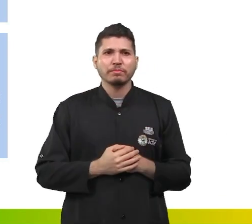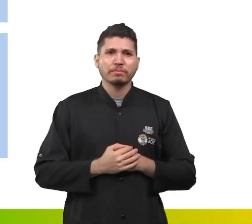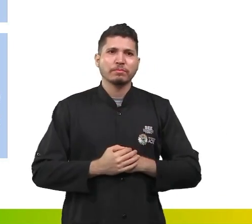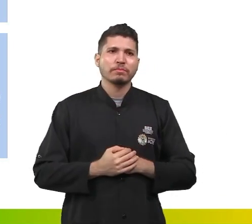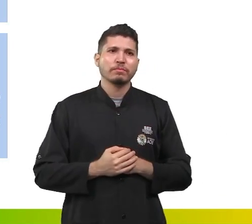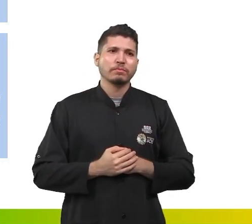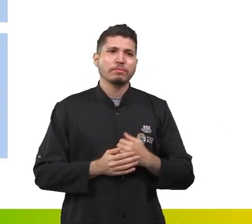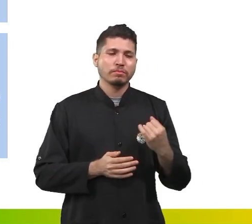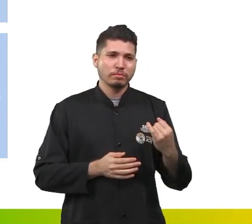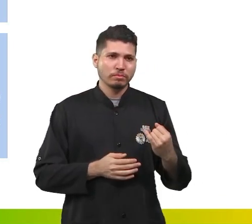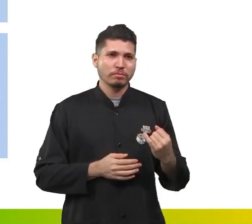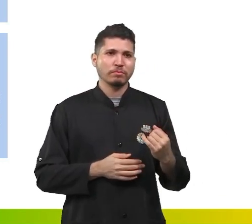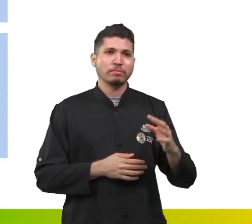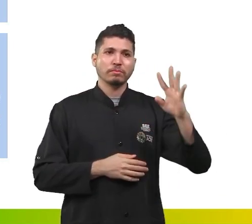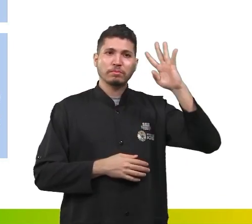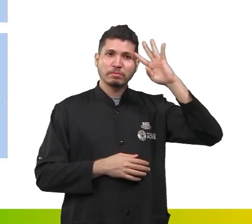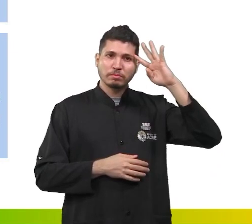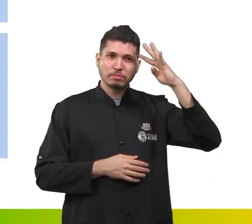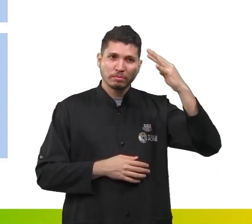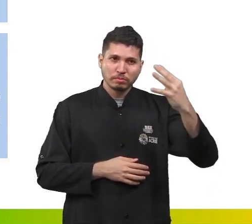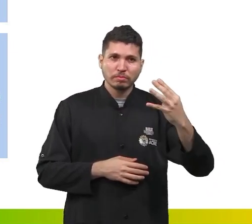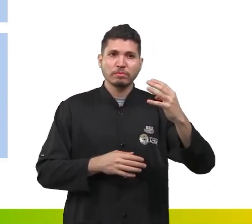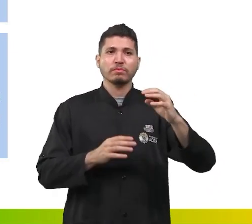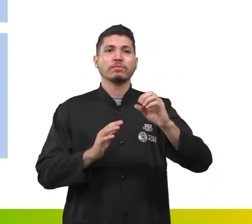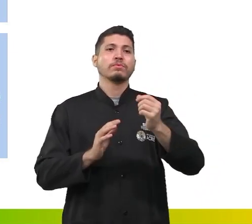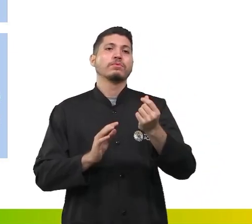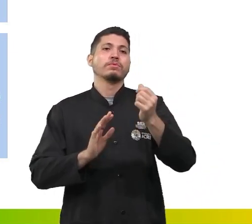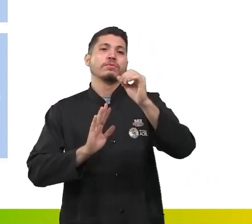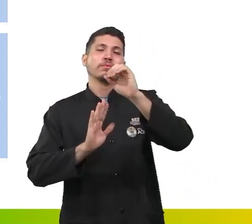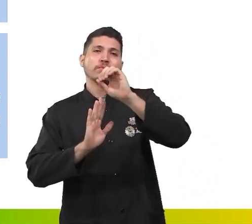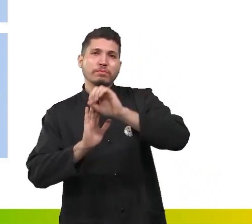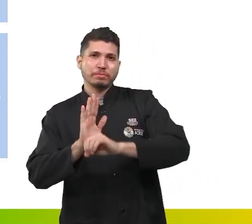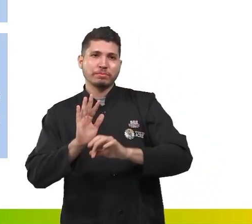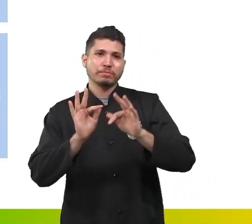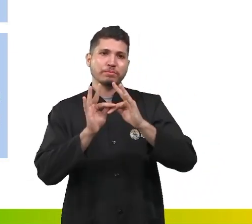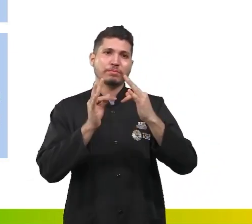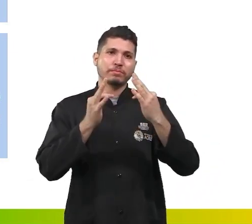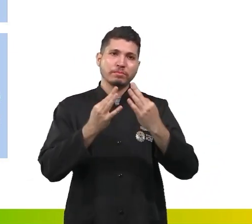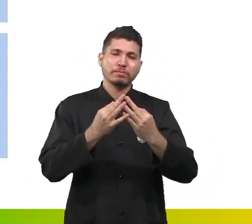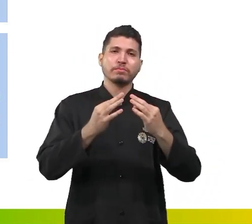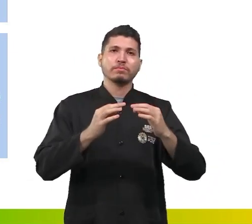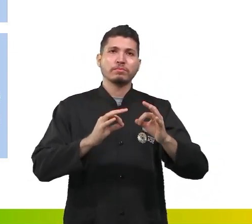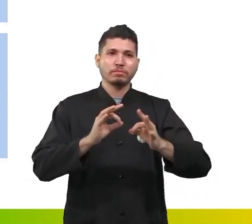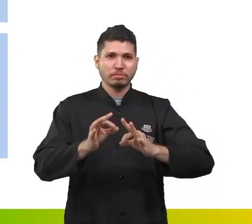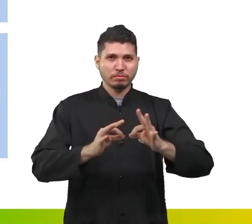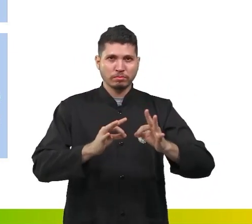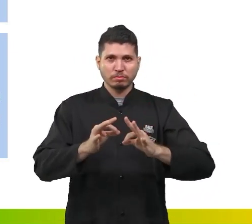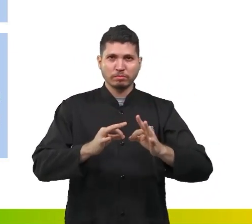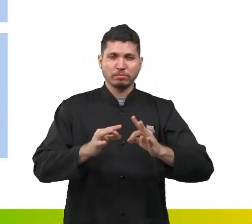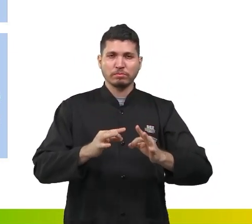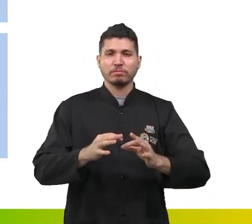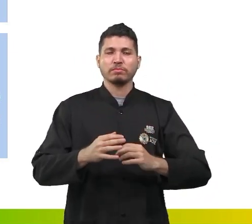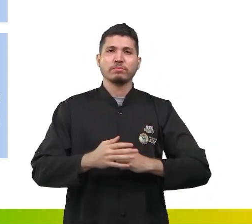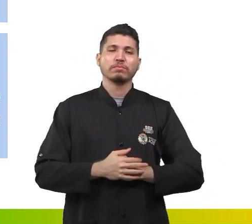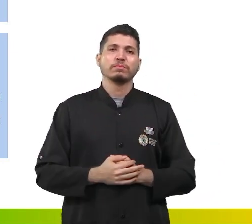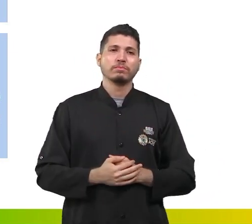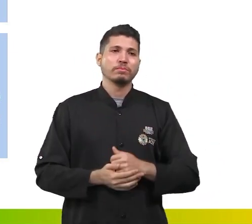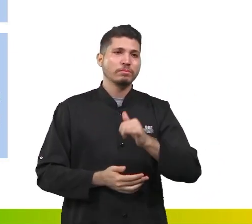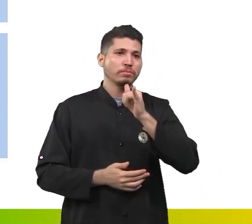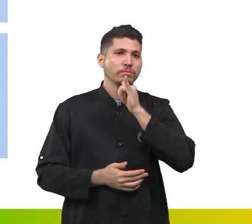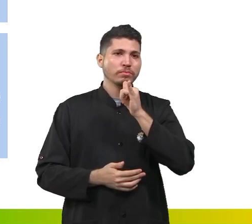o orçamento familiar será dividido. Pode ser uma divisão igual, uma